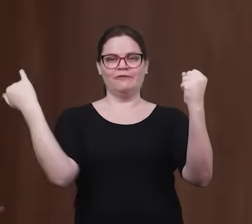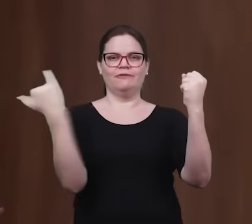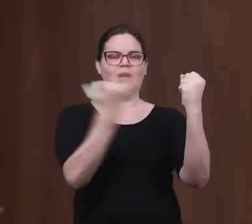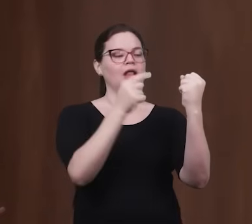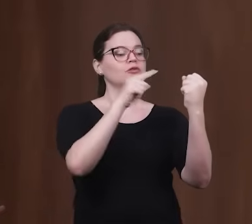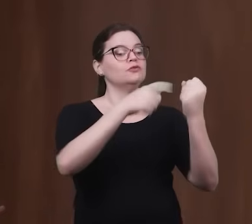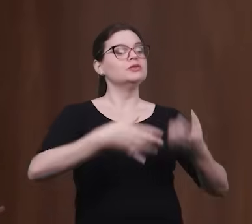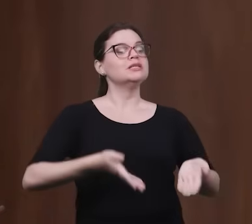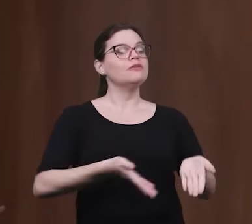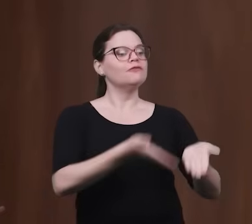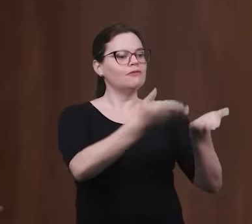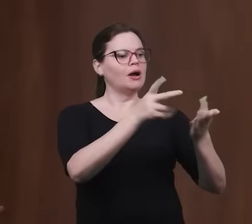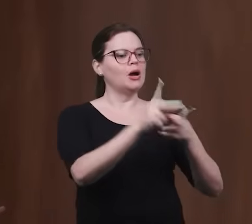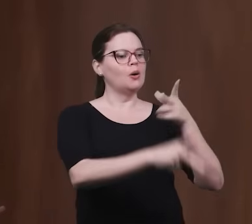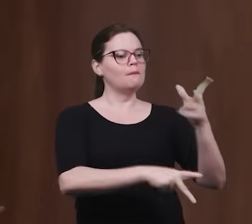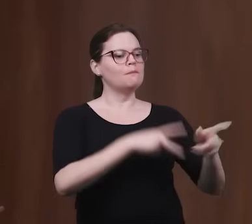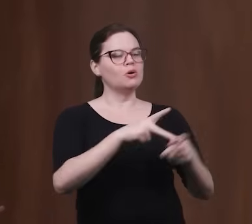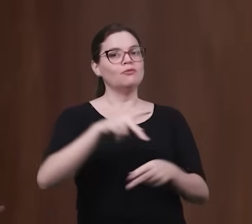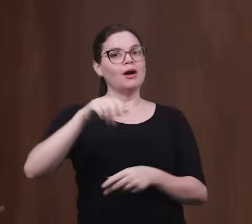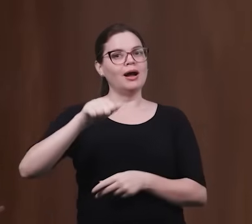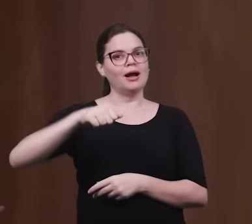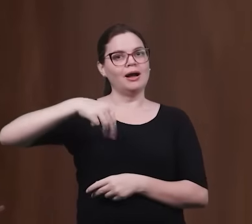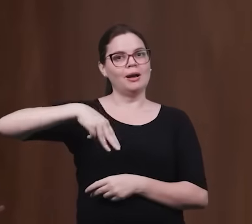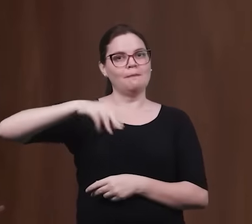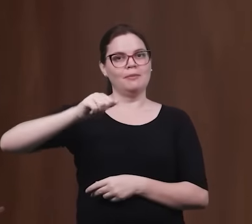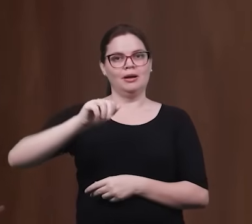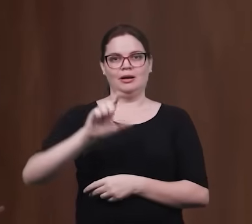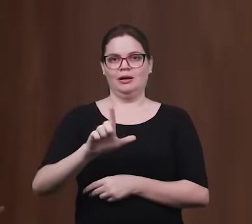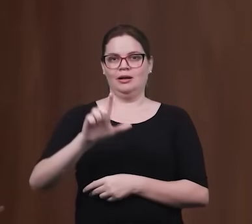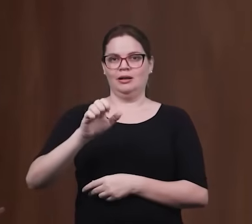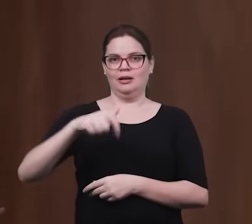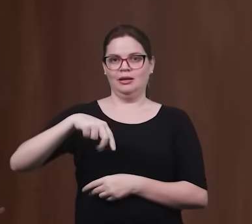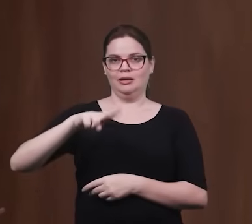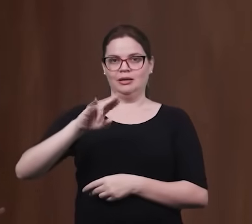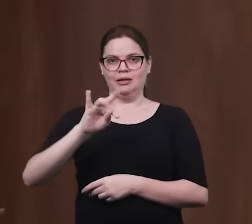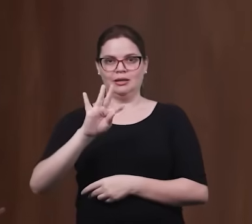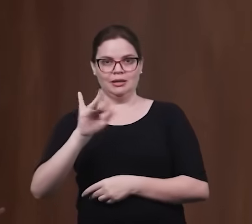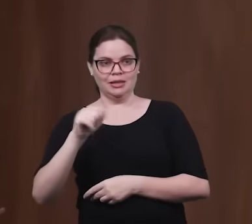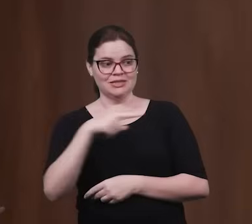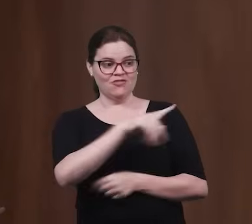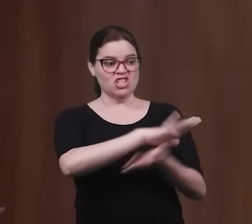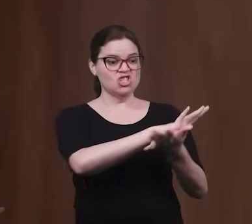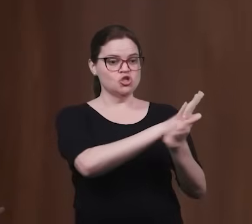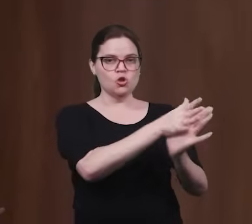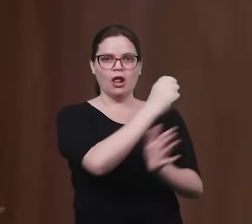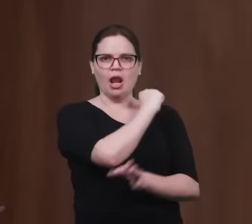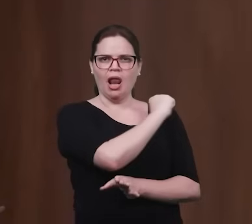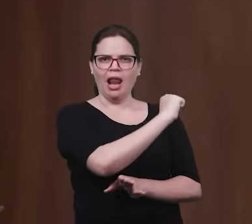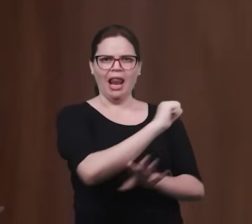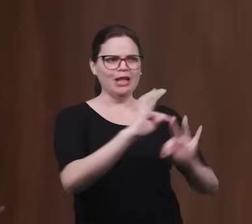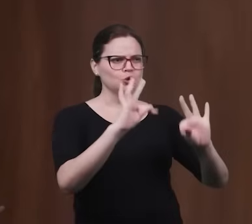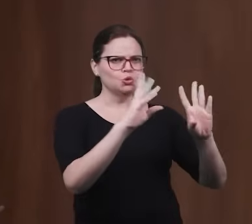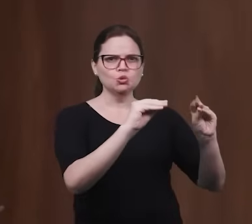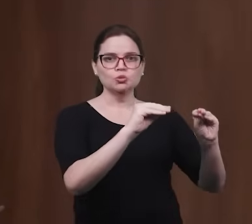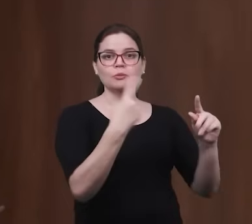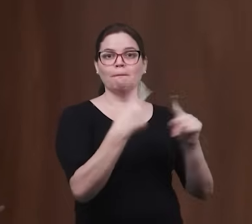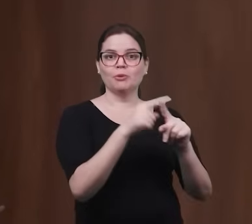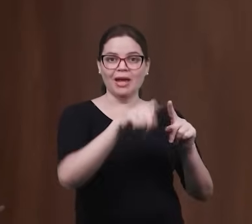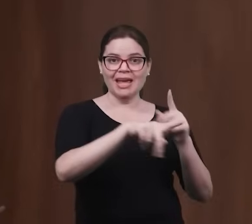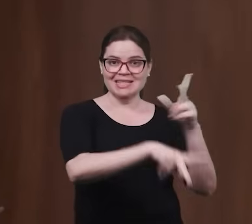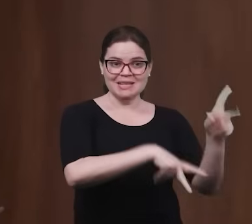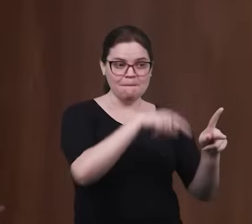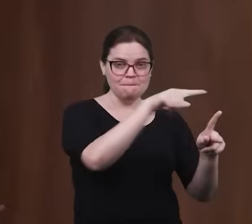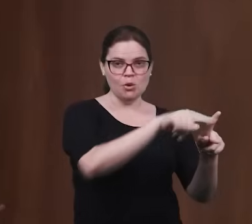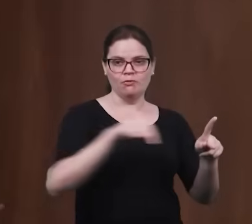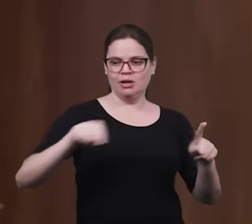que fosse e destruíssem os amalequitas. Por quê? Porque foram os amalequitas que vieram por trás